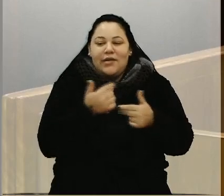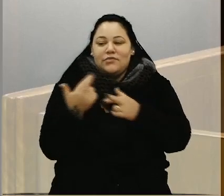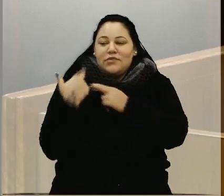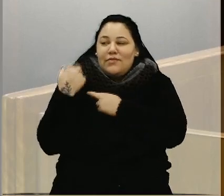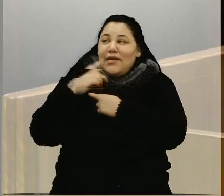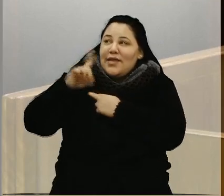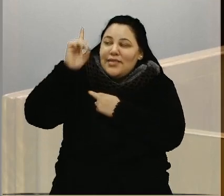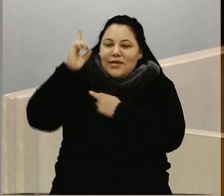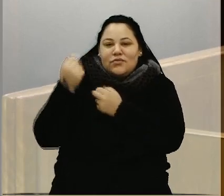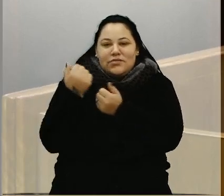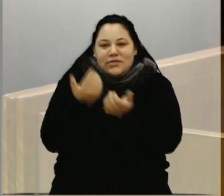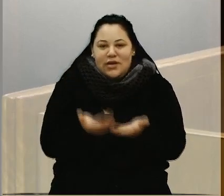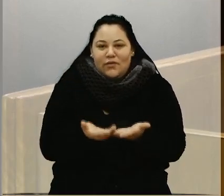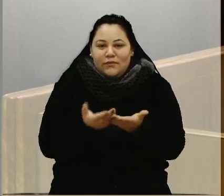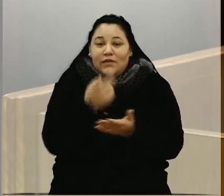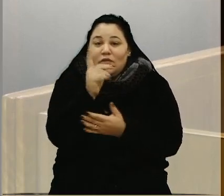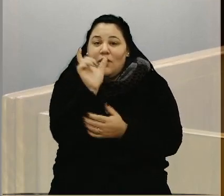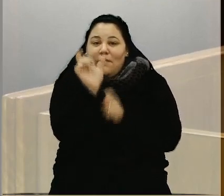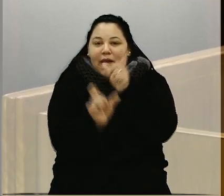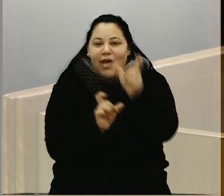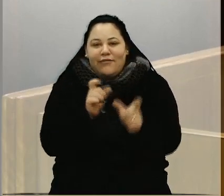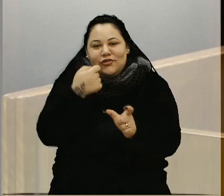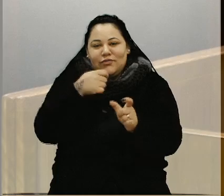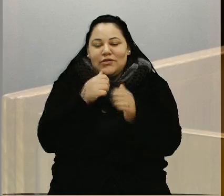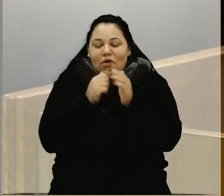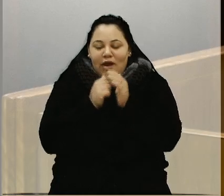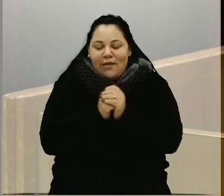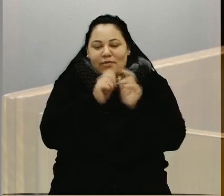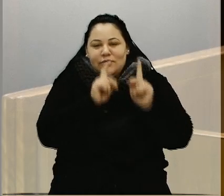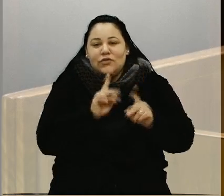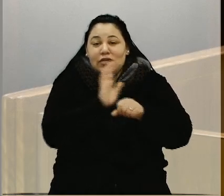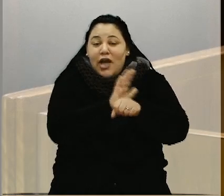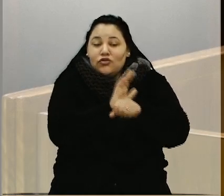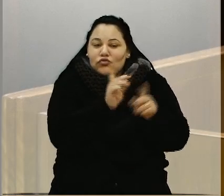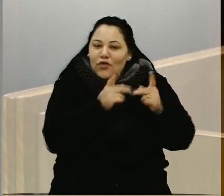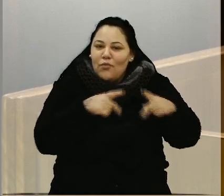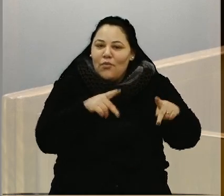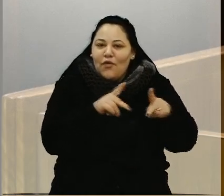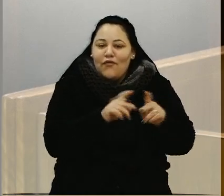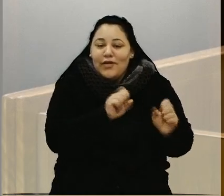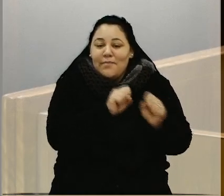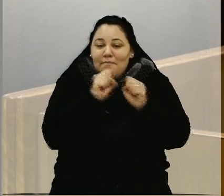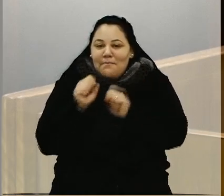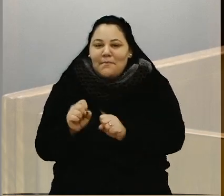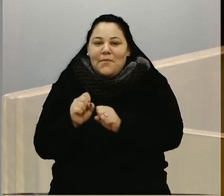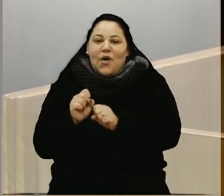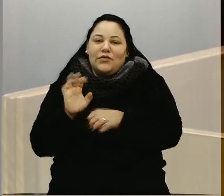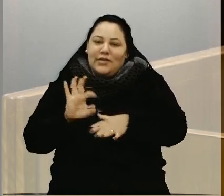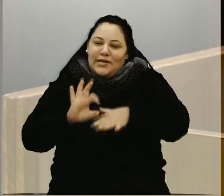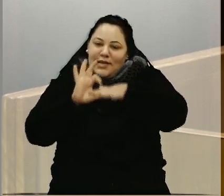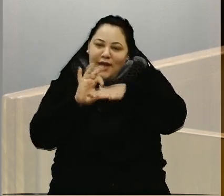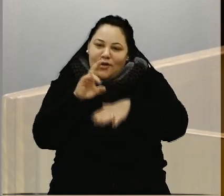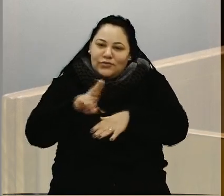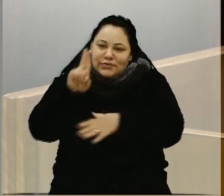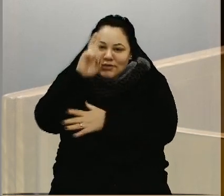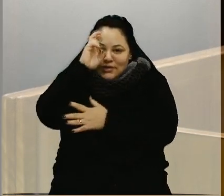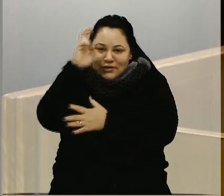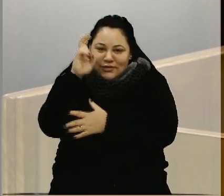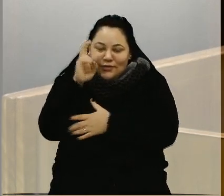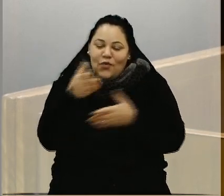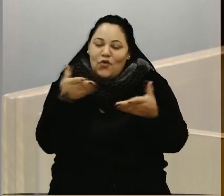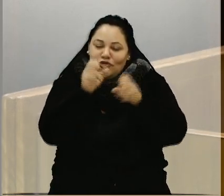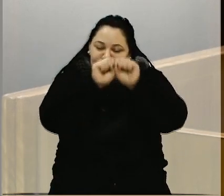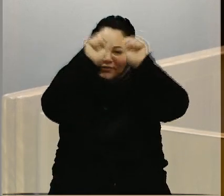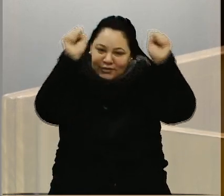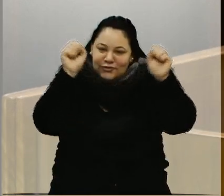Pai. Na Tua palavra diz que nós devemos orar pelos nossos governantes, para que eles possam governar com sabedoria. Então, nessa manhã, nós oramos aqui com